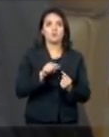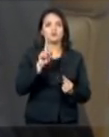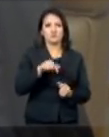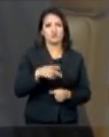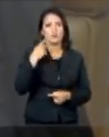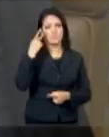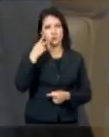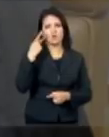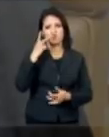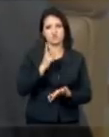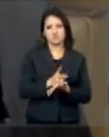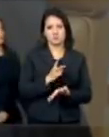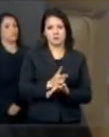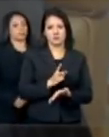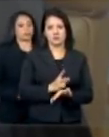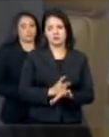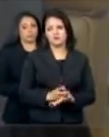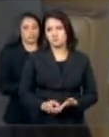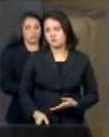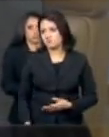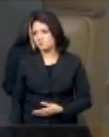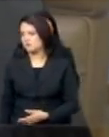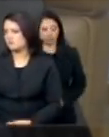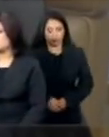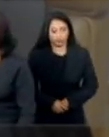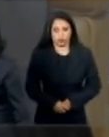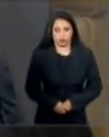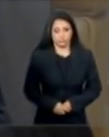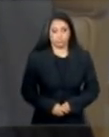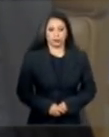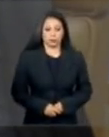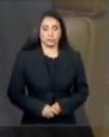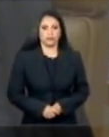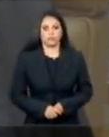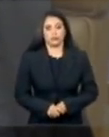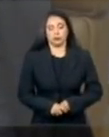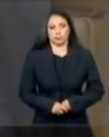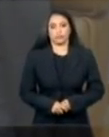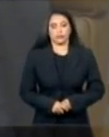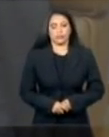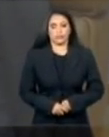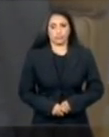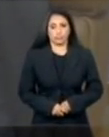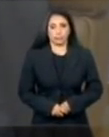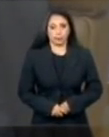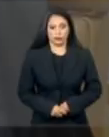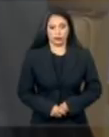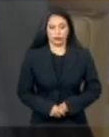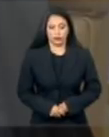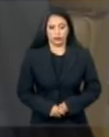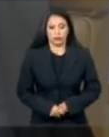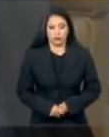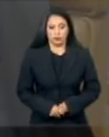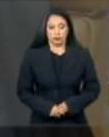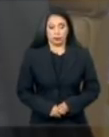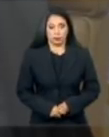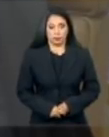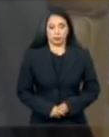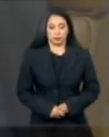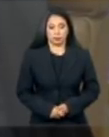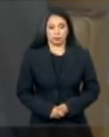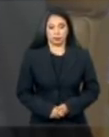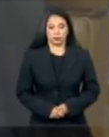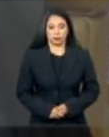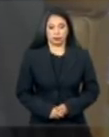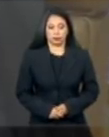resulta desses esperientes reservados não é emanados da rodada